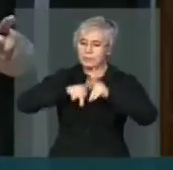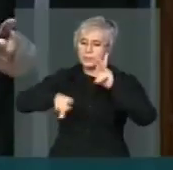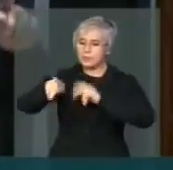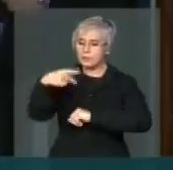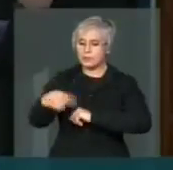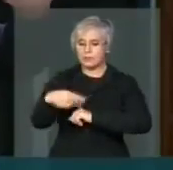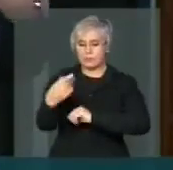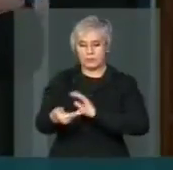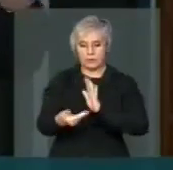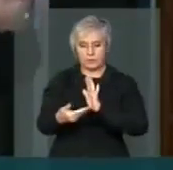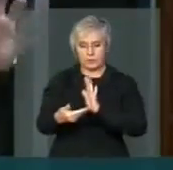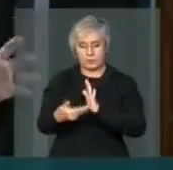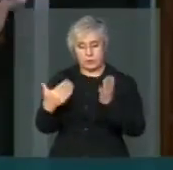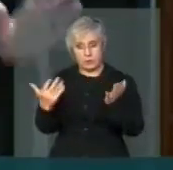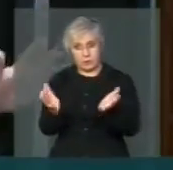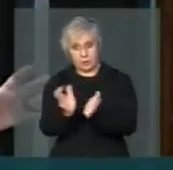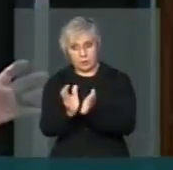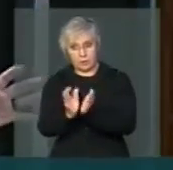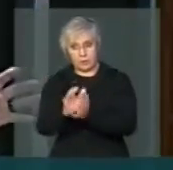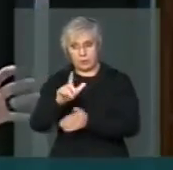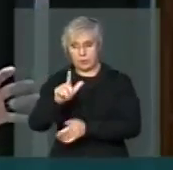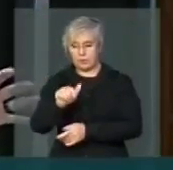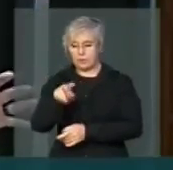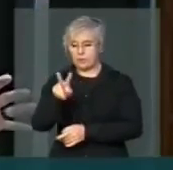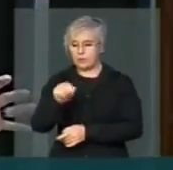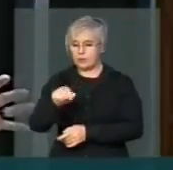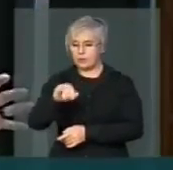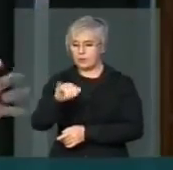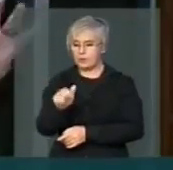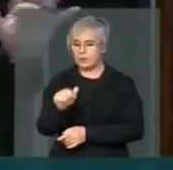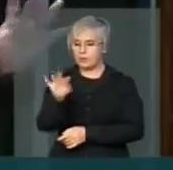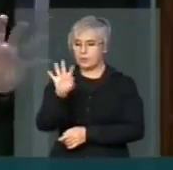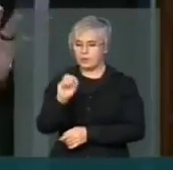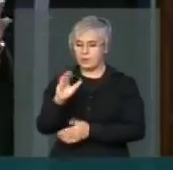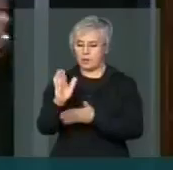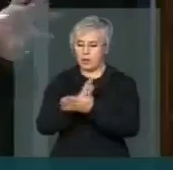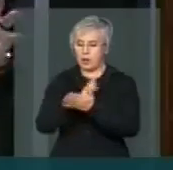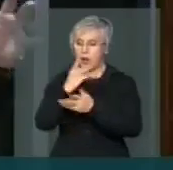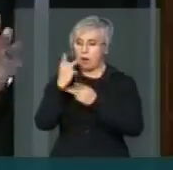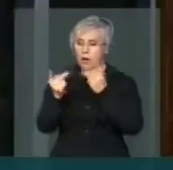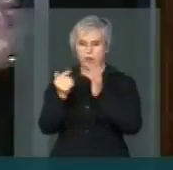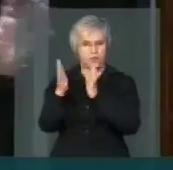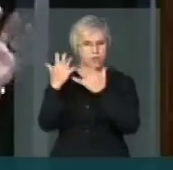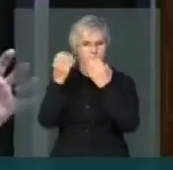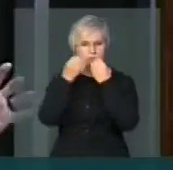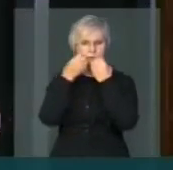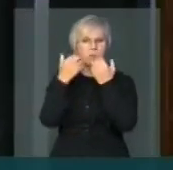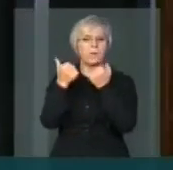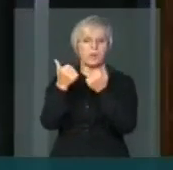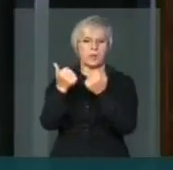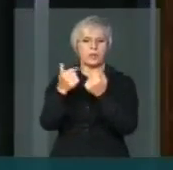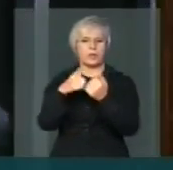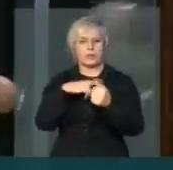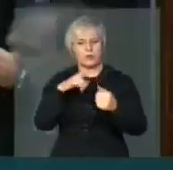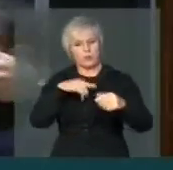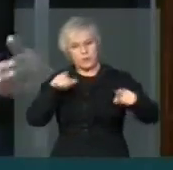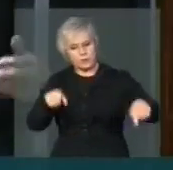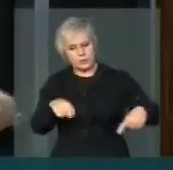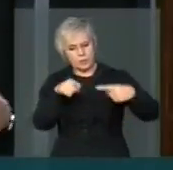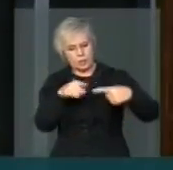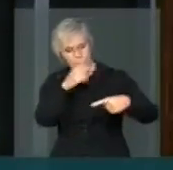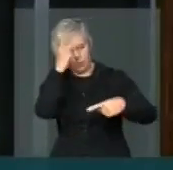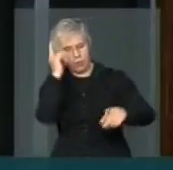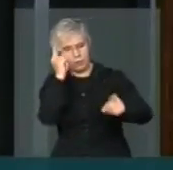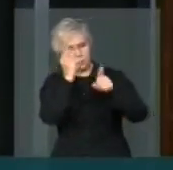A Lava Jato, que alguns elogiam seletivamente aqui, quando atinge a quem se opõe na disputa política